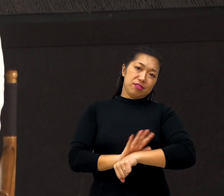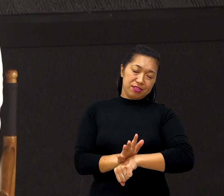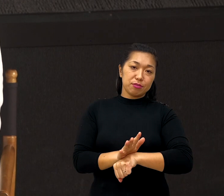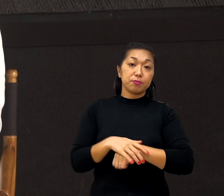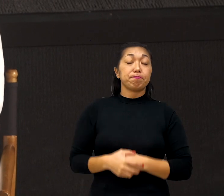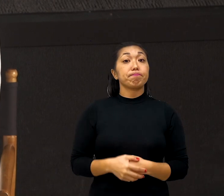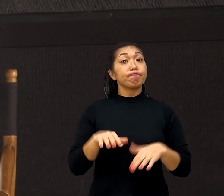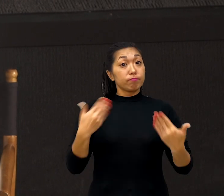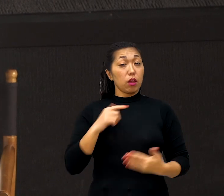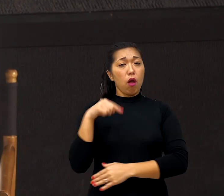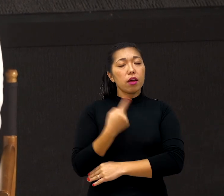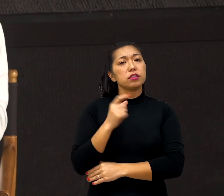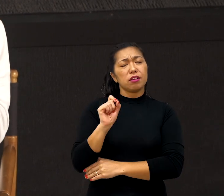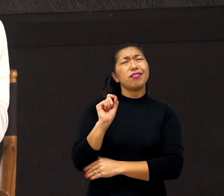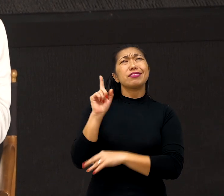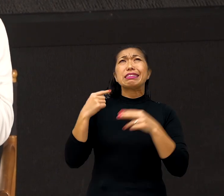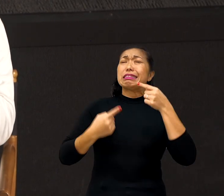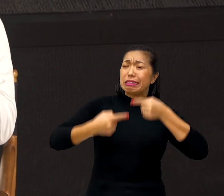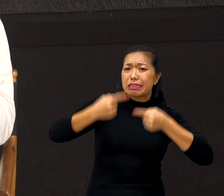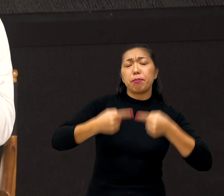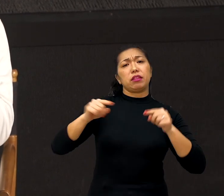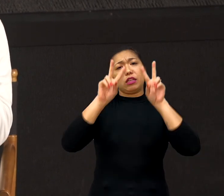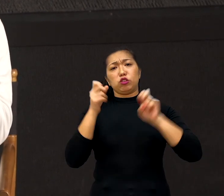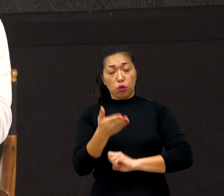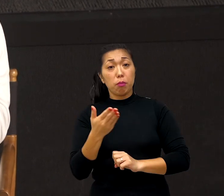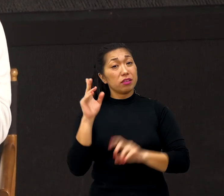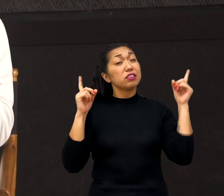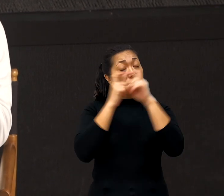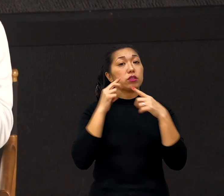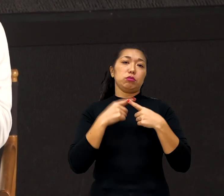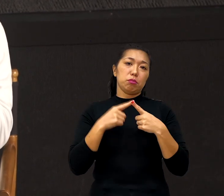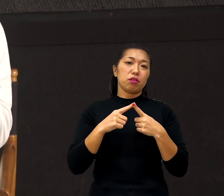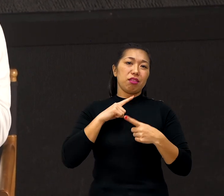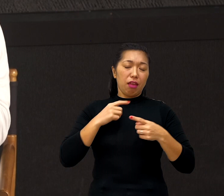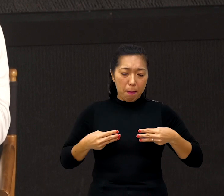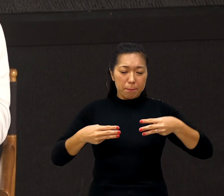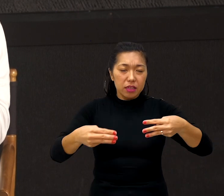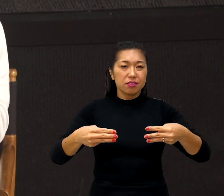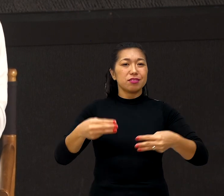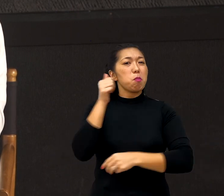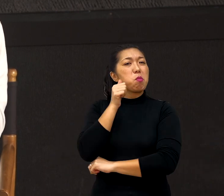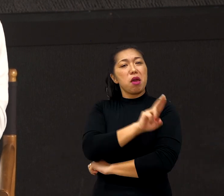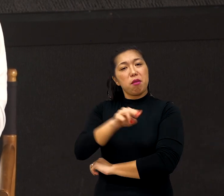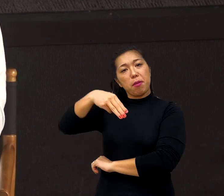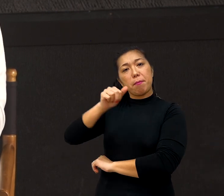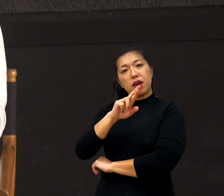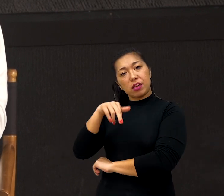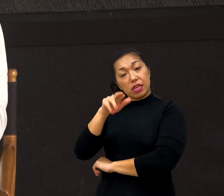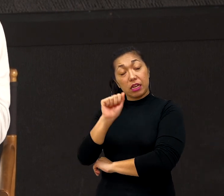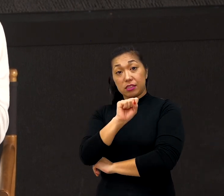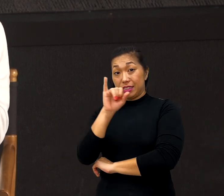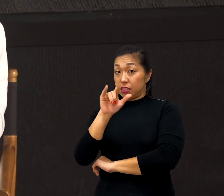Então, o que a gente... É muito difícil discutir isso em um país que tem uma Marina da Silva como ministra, né, que defende, né,